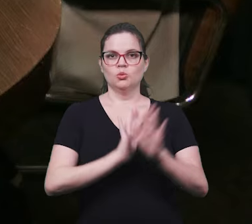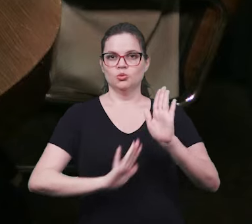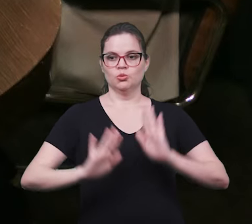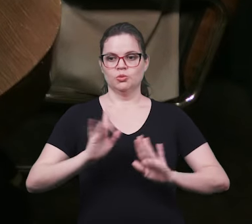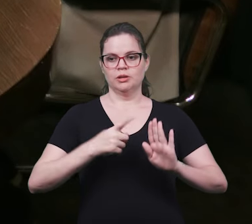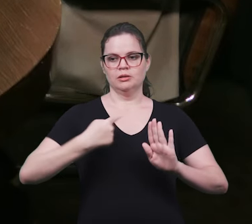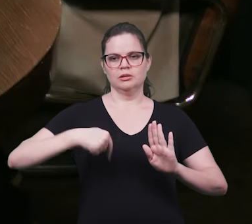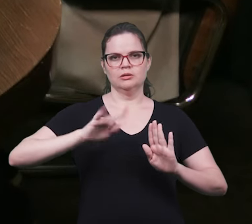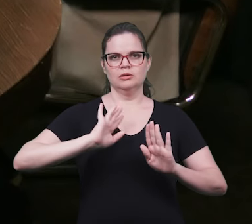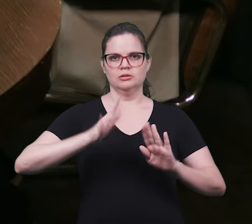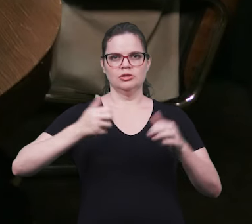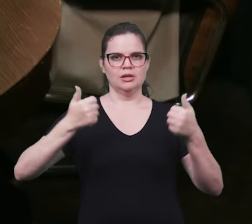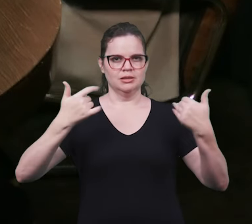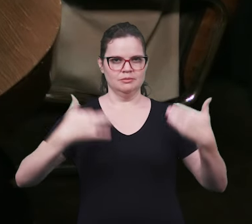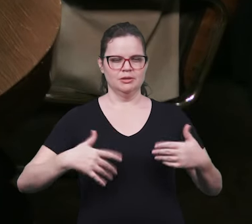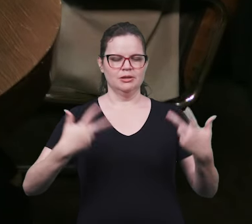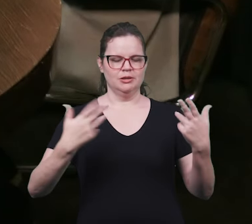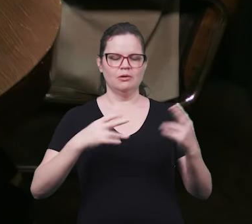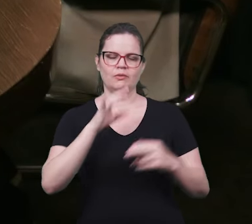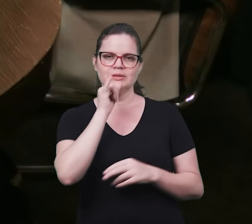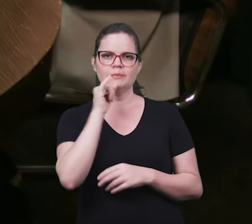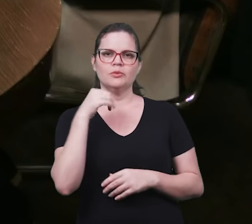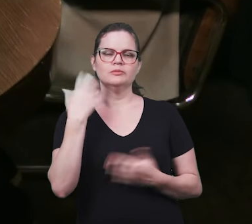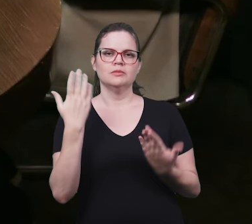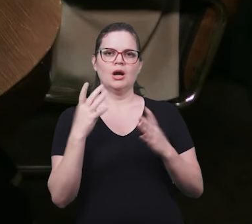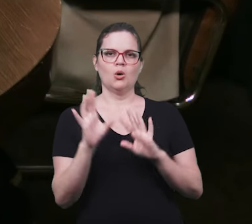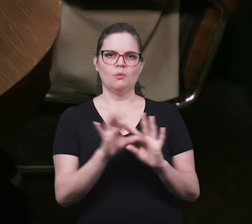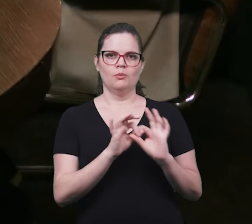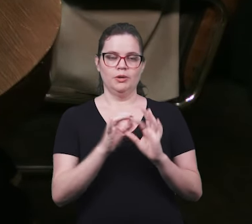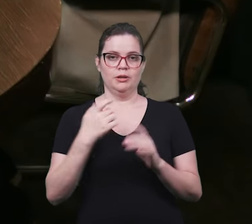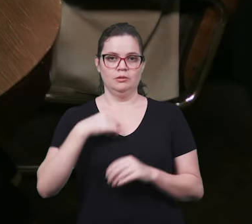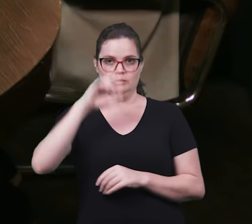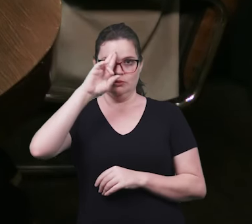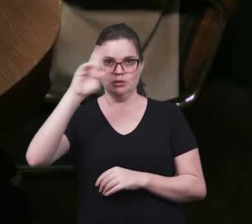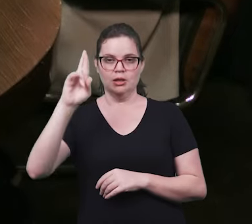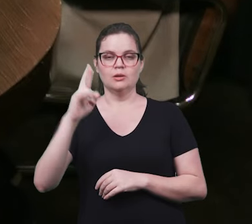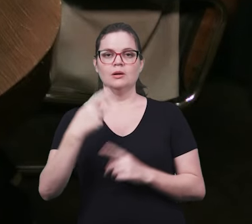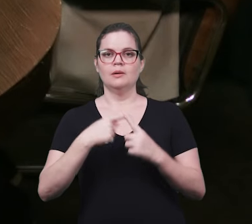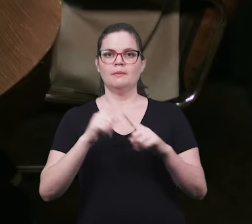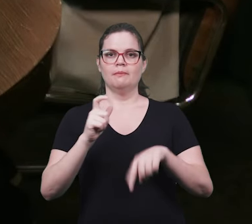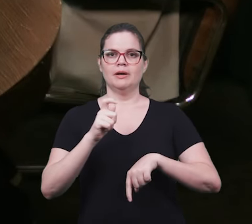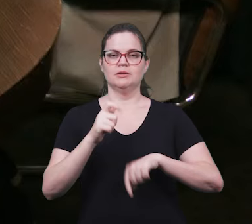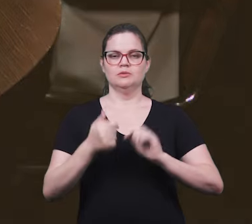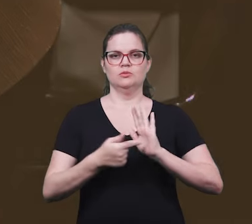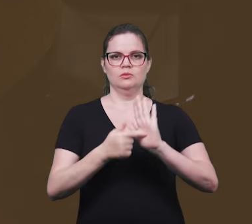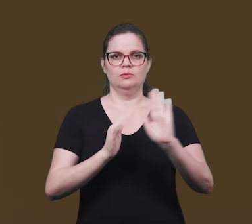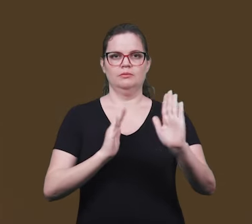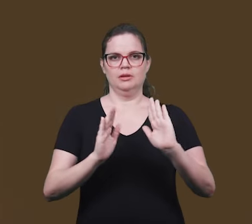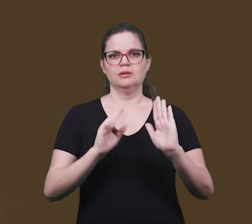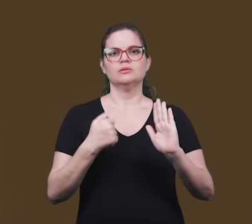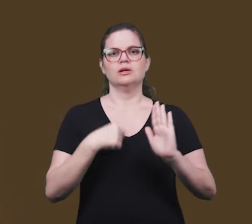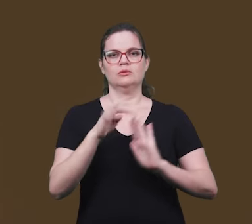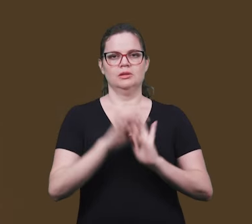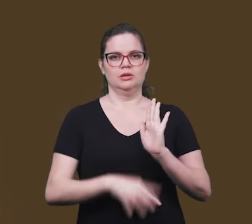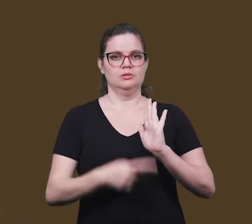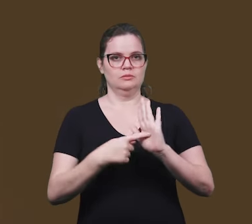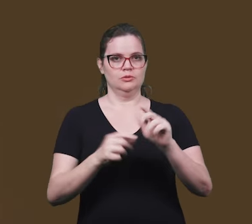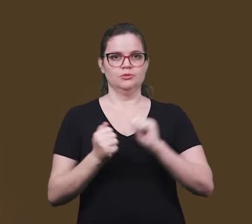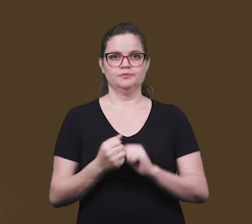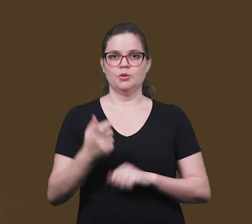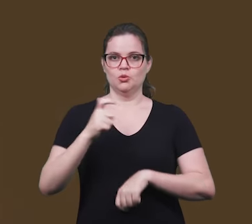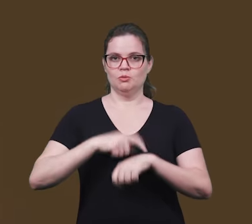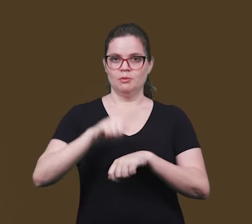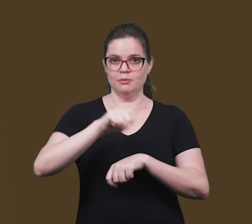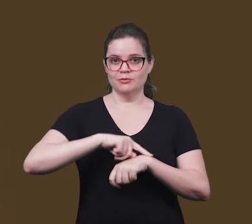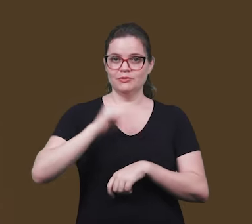nós já citamos de estar em comunhão com o Senhor, durante o período de jejum. A palavra tem um texto que fala assim: quando jejuares, não vos